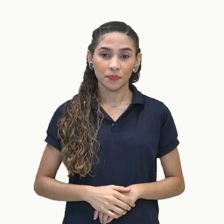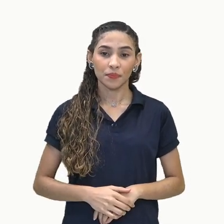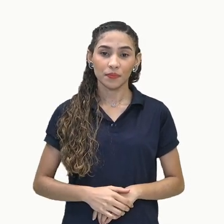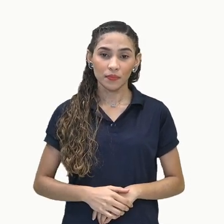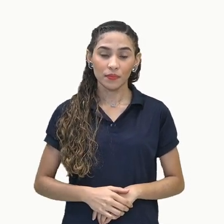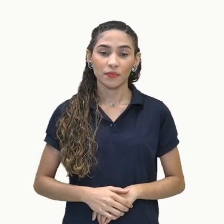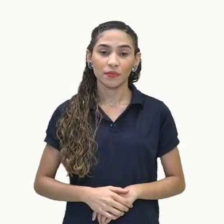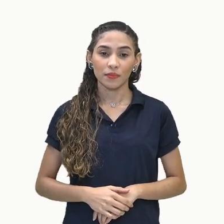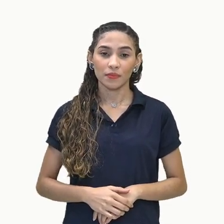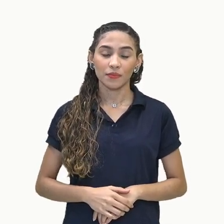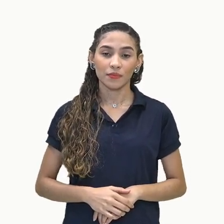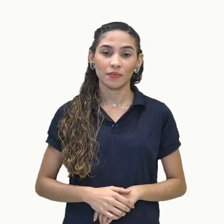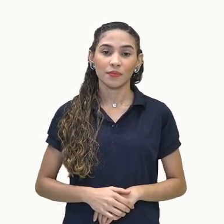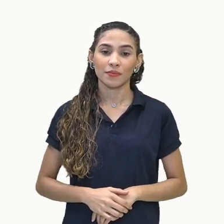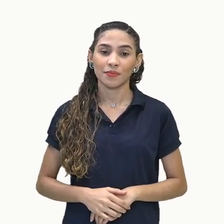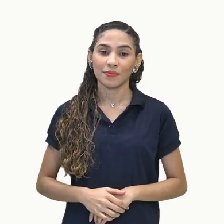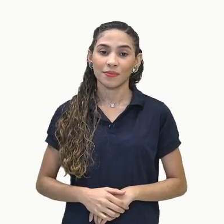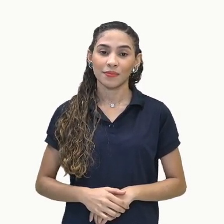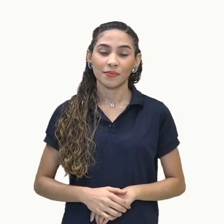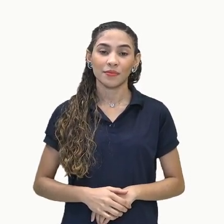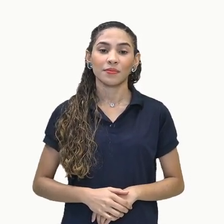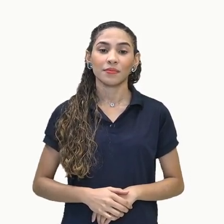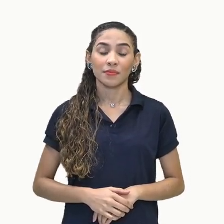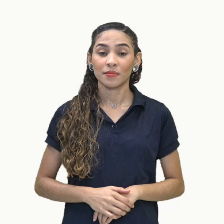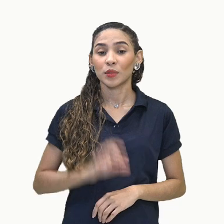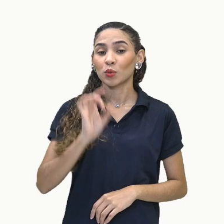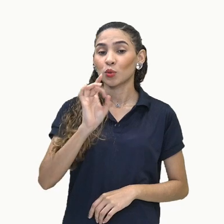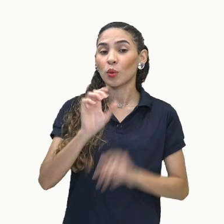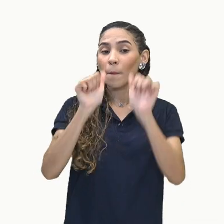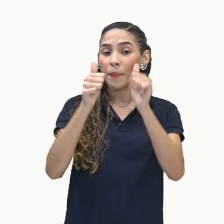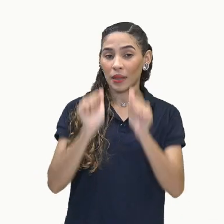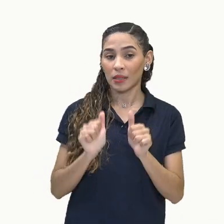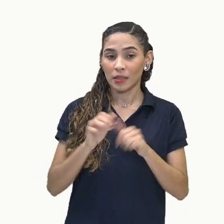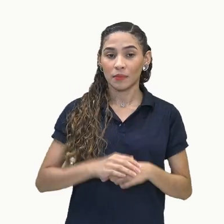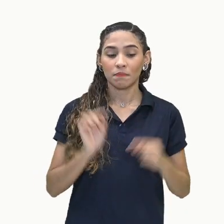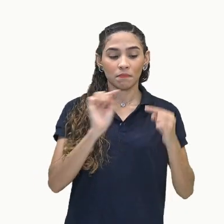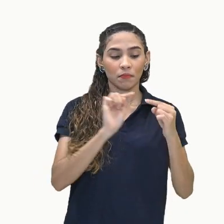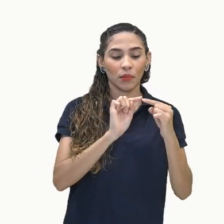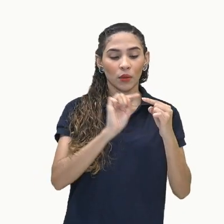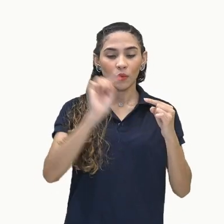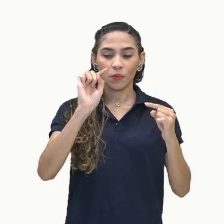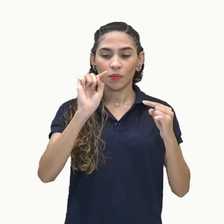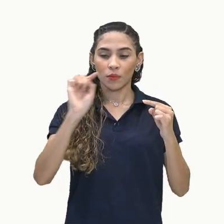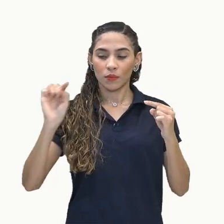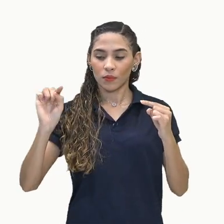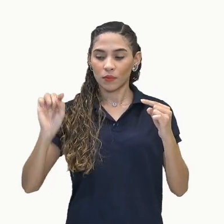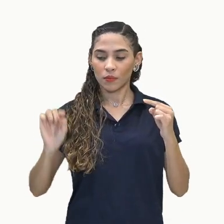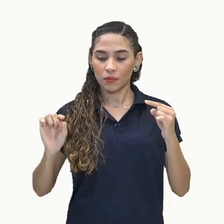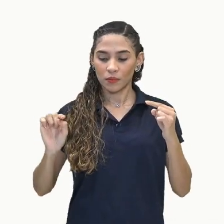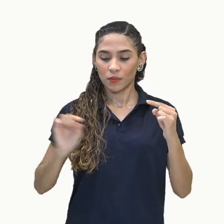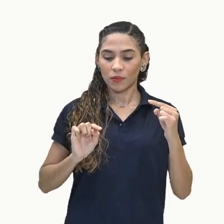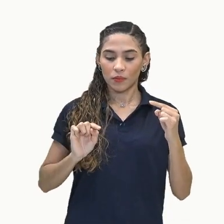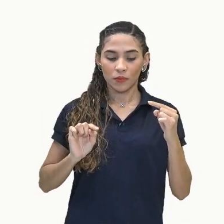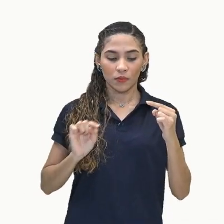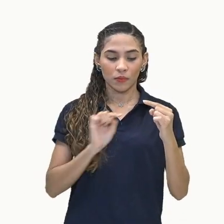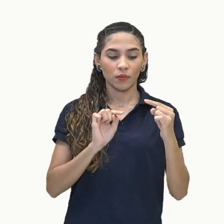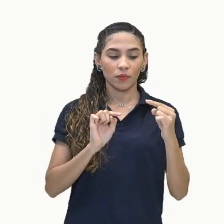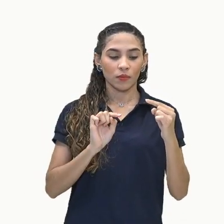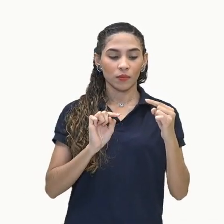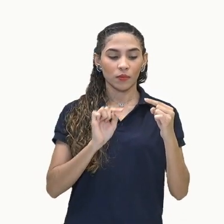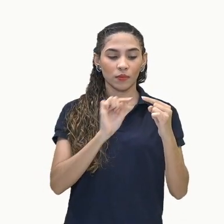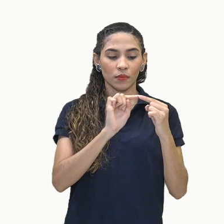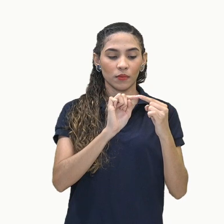nosso heptágono. Basta conferirmos. 1, 2, 3, 4,